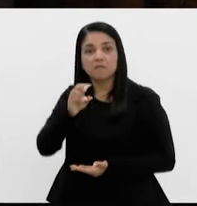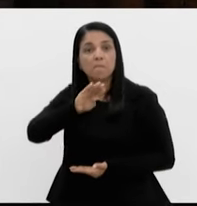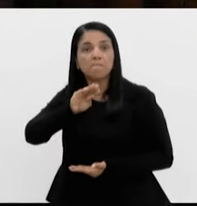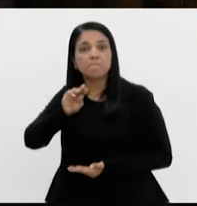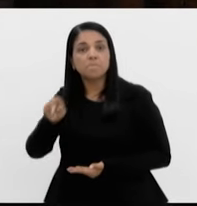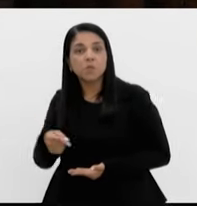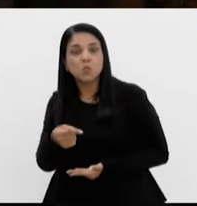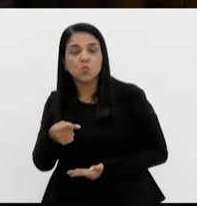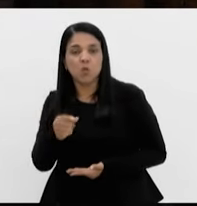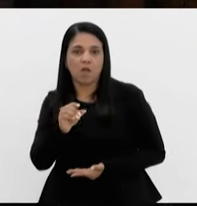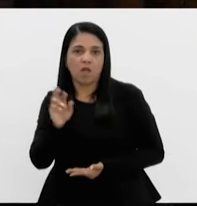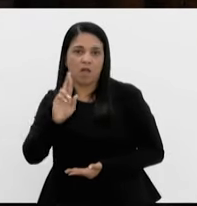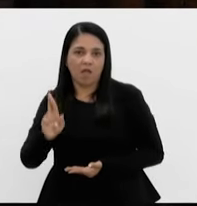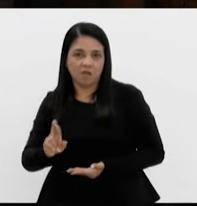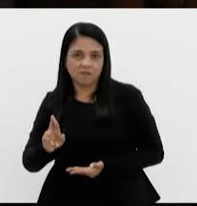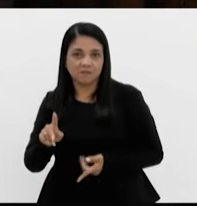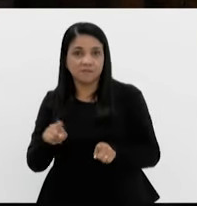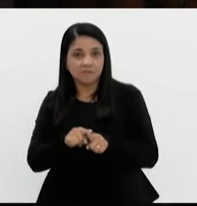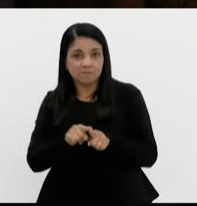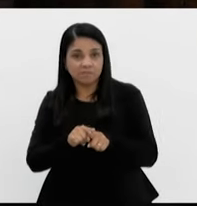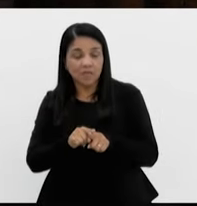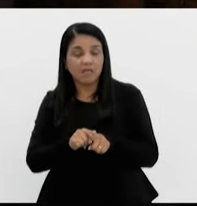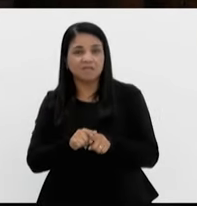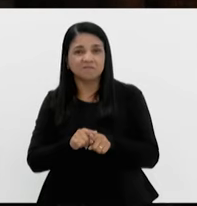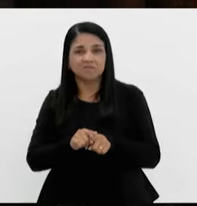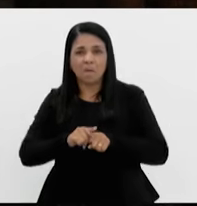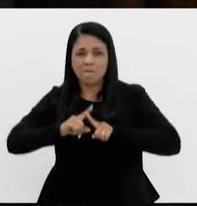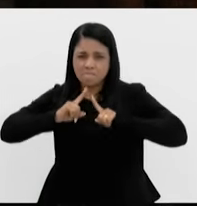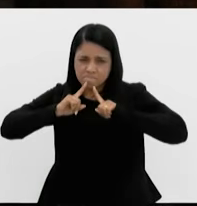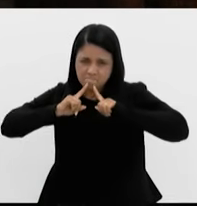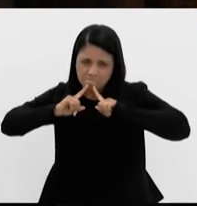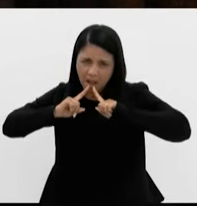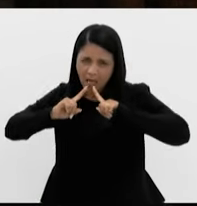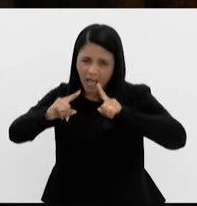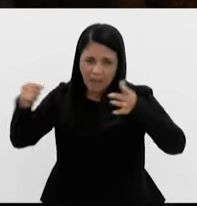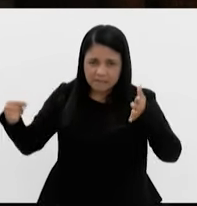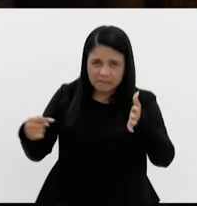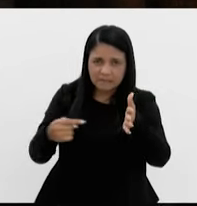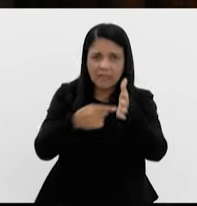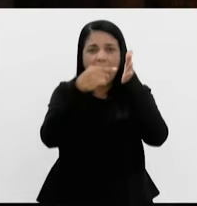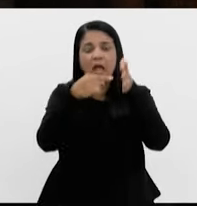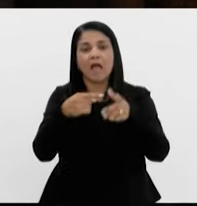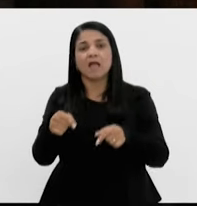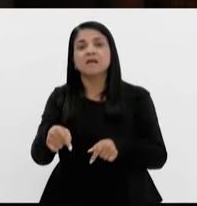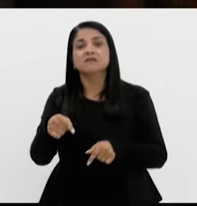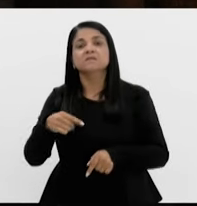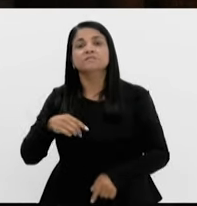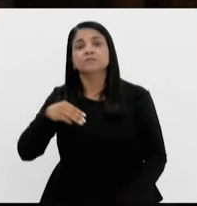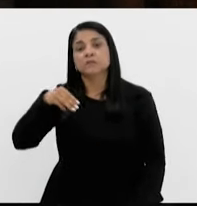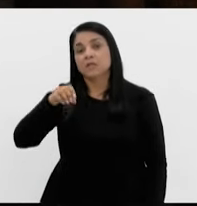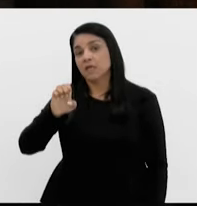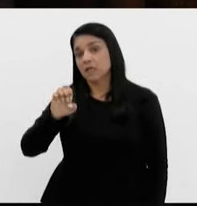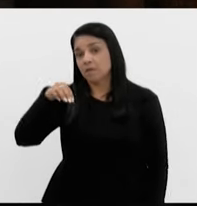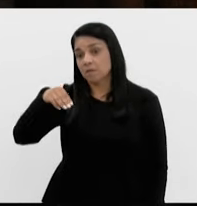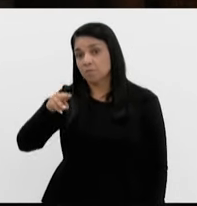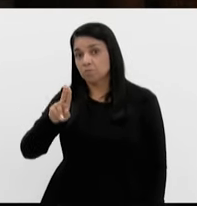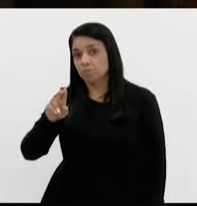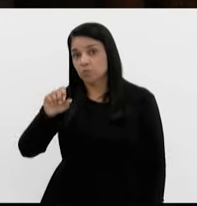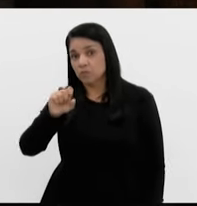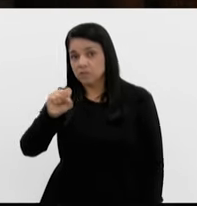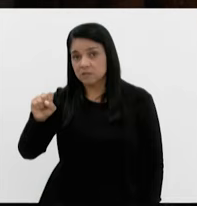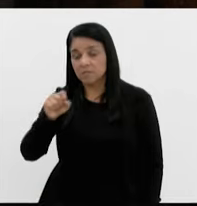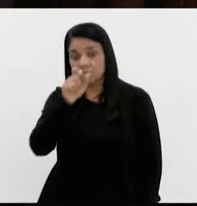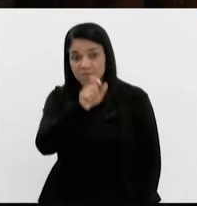como um escândalo na emus o maior escândalo da história desse país de funcionários Fantasmas